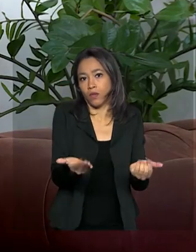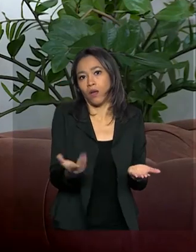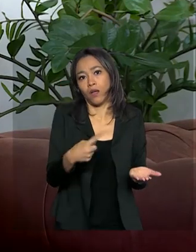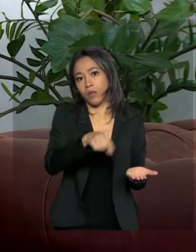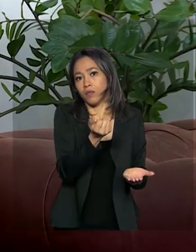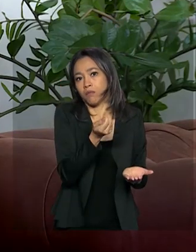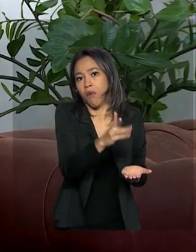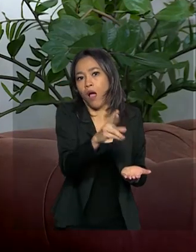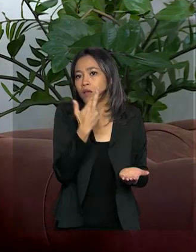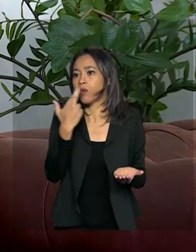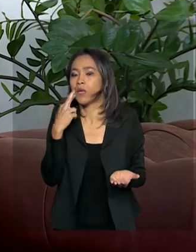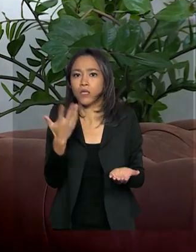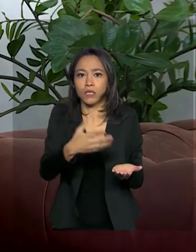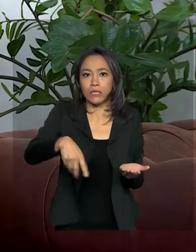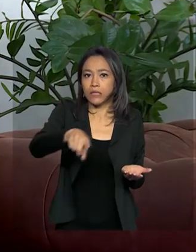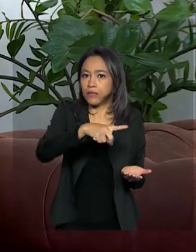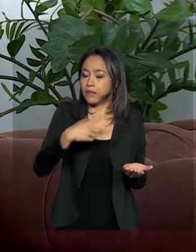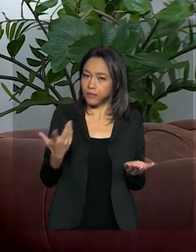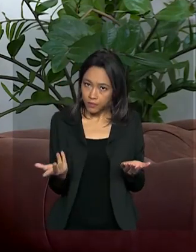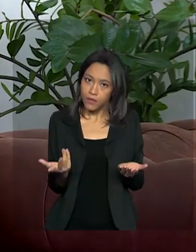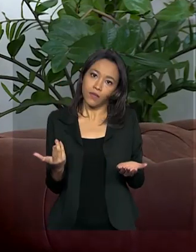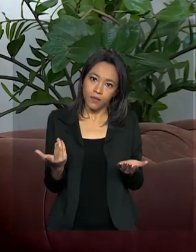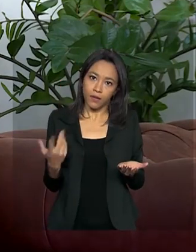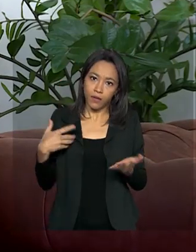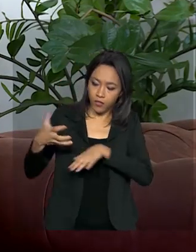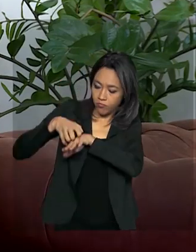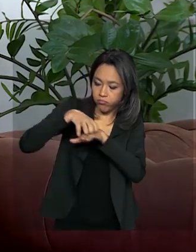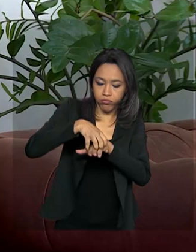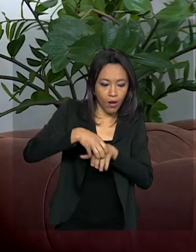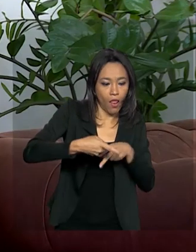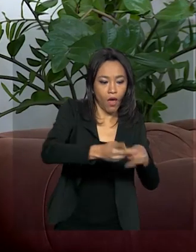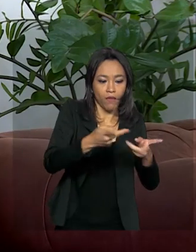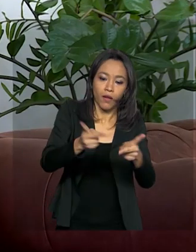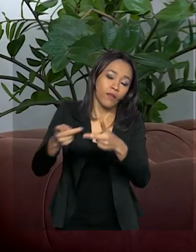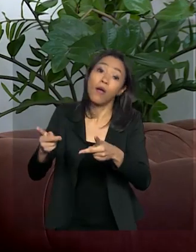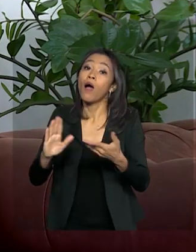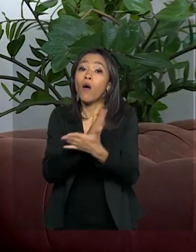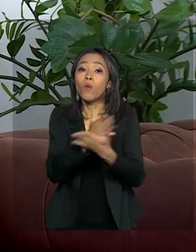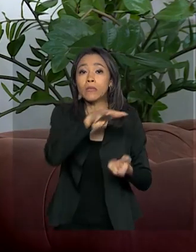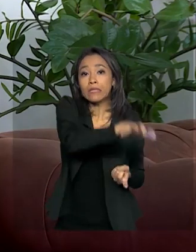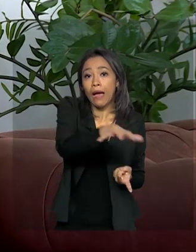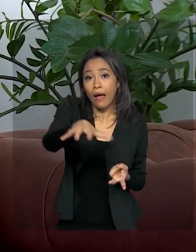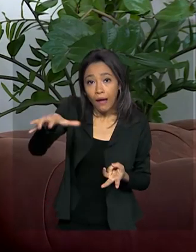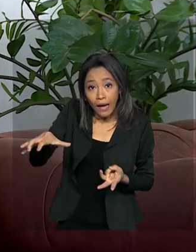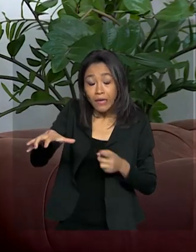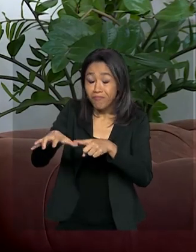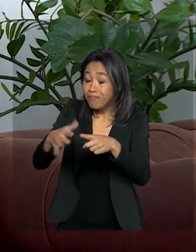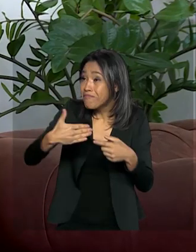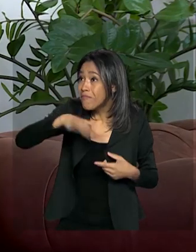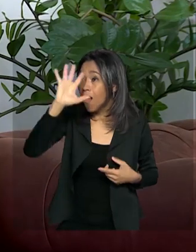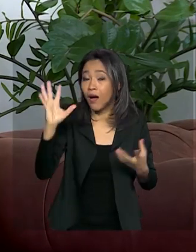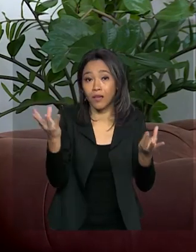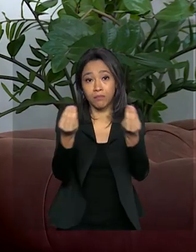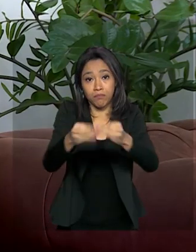que se produzem e se faz a distribuição então tem alguns setores que realmente foram